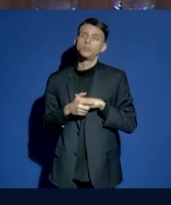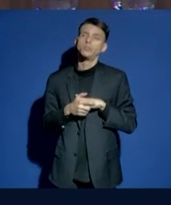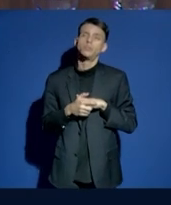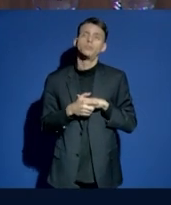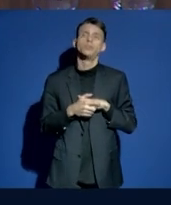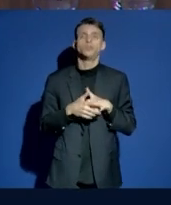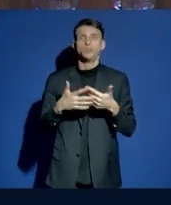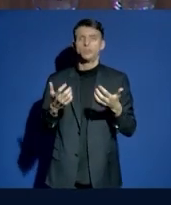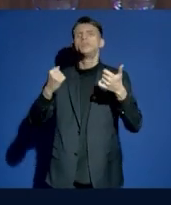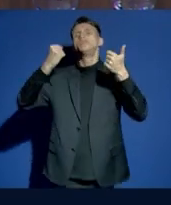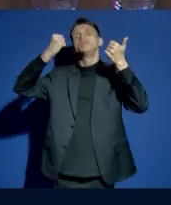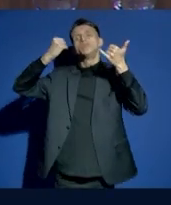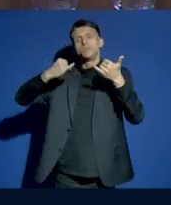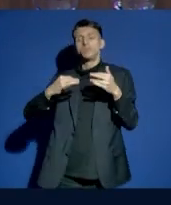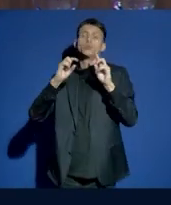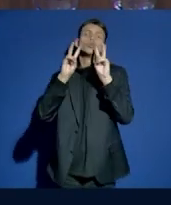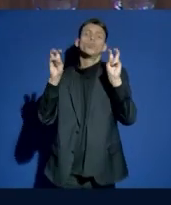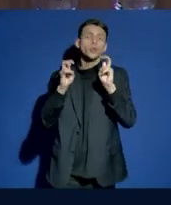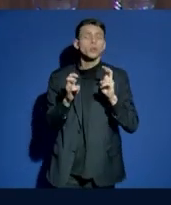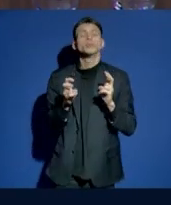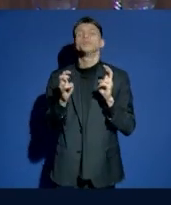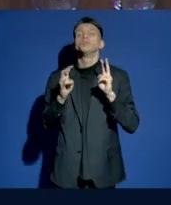A questão dos produtos